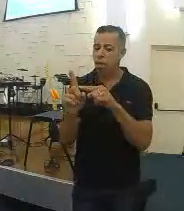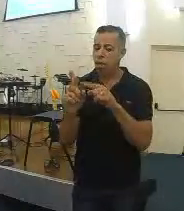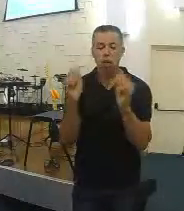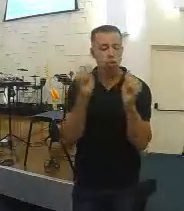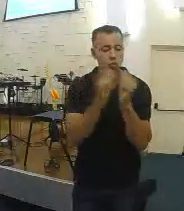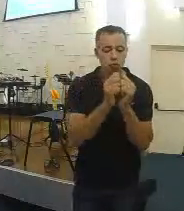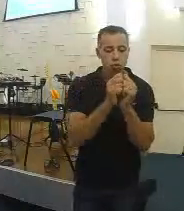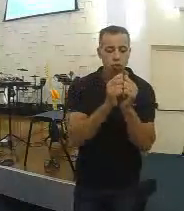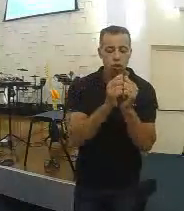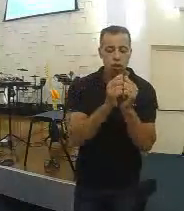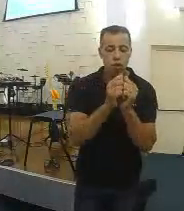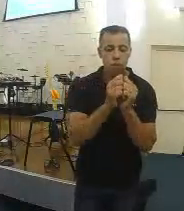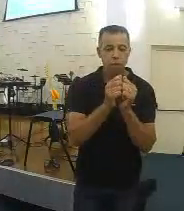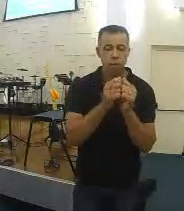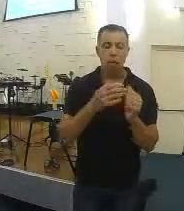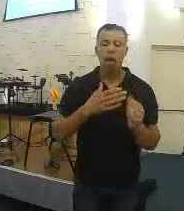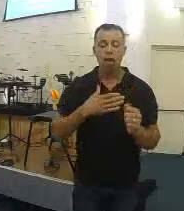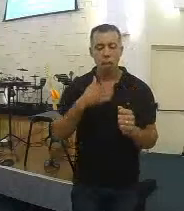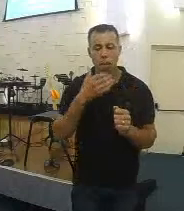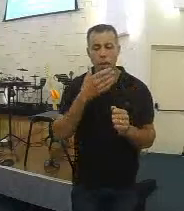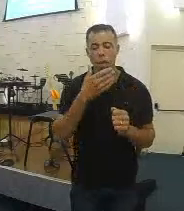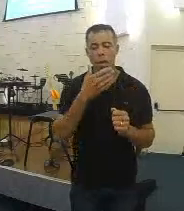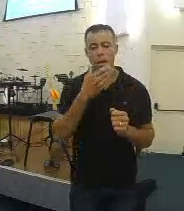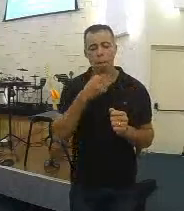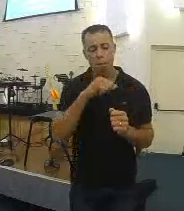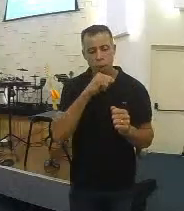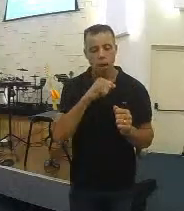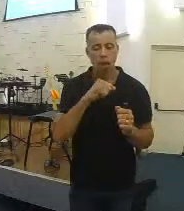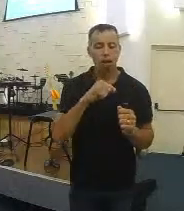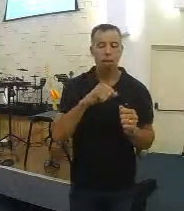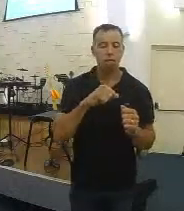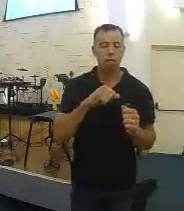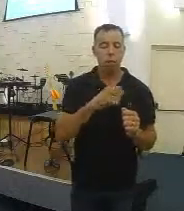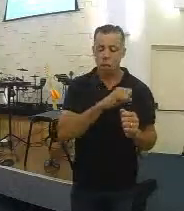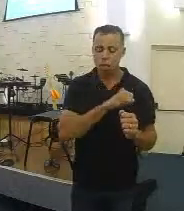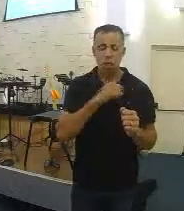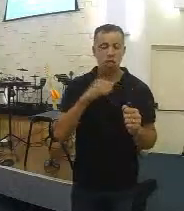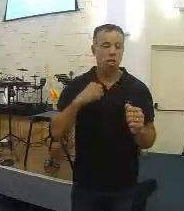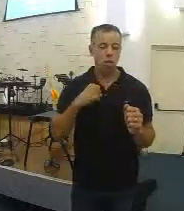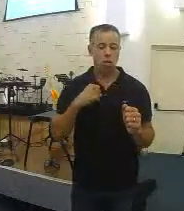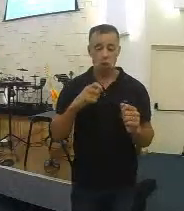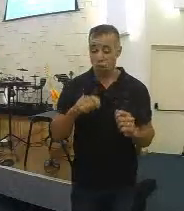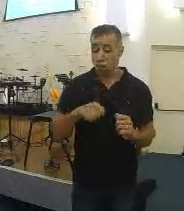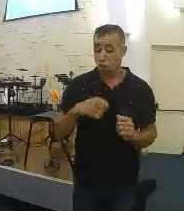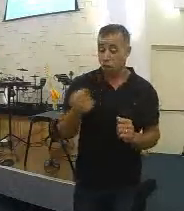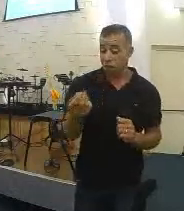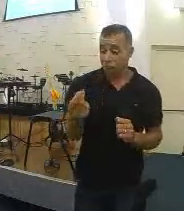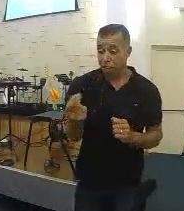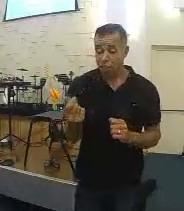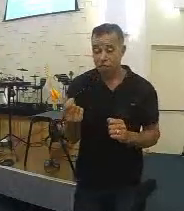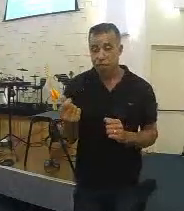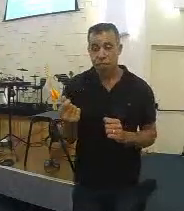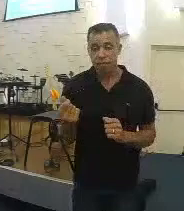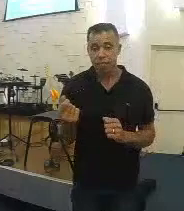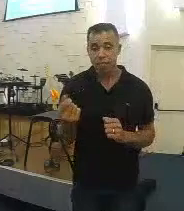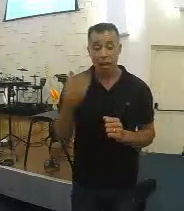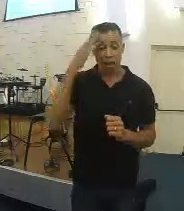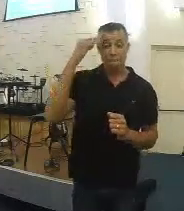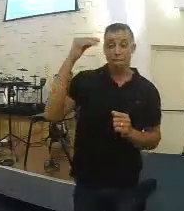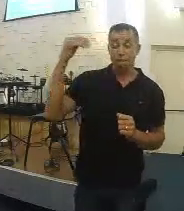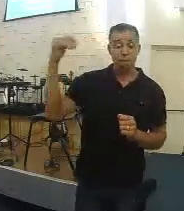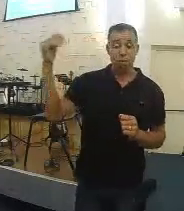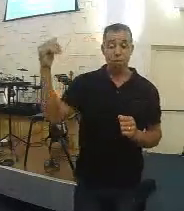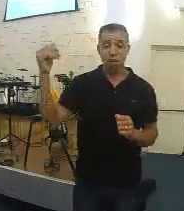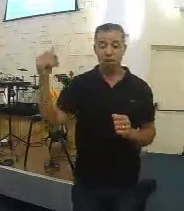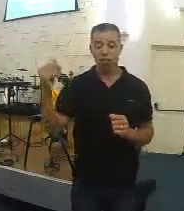meu sacerdote. Eu vou até te dar dinheiro, eu vou até te dar reconhecimento público, eu vou até te dar fama. O que